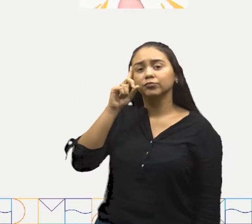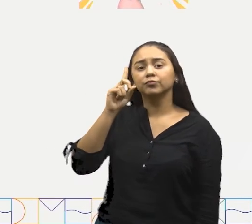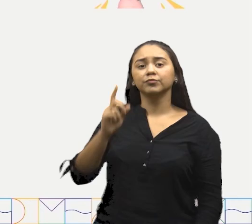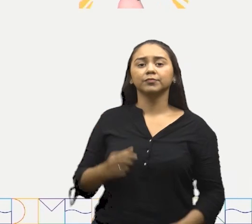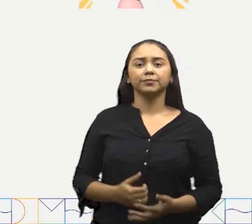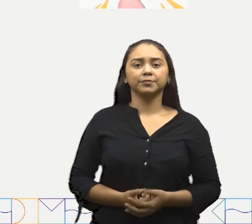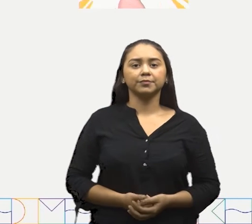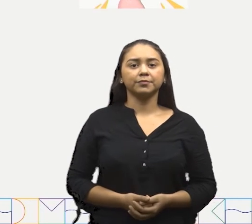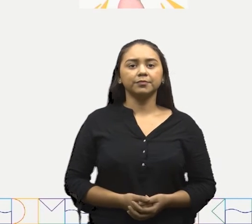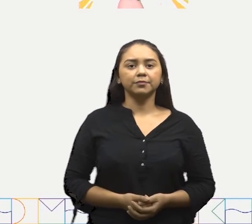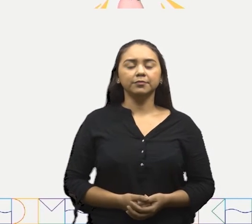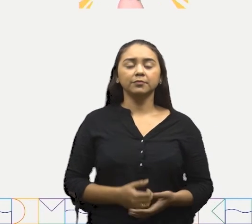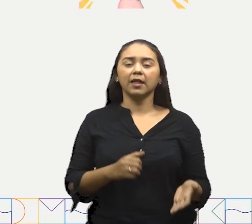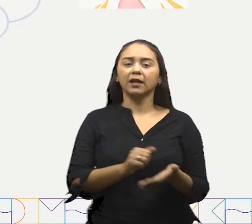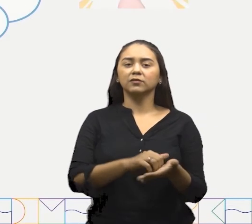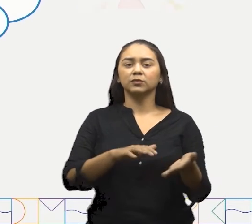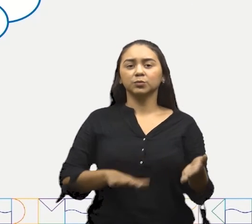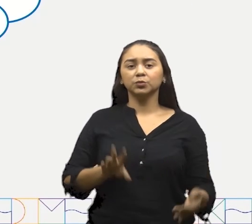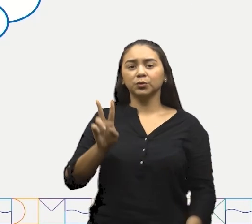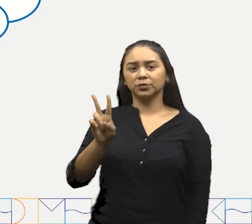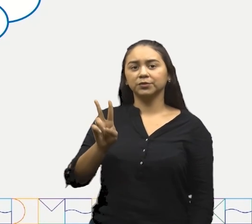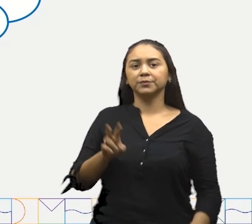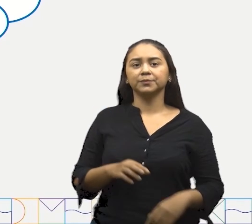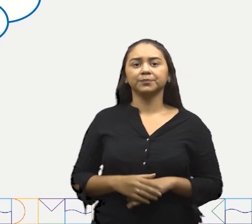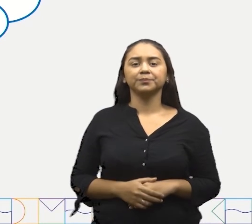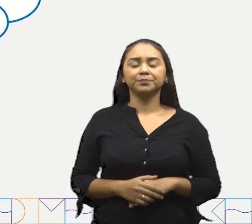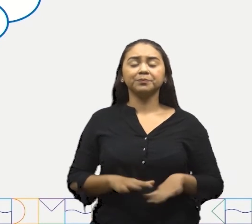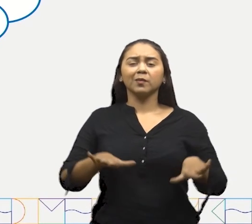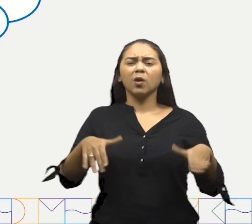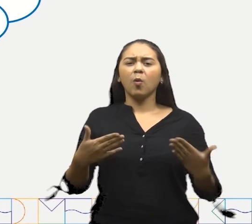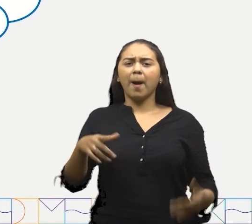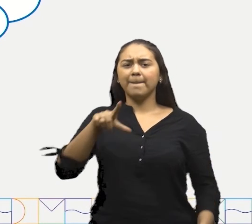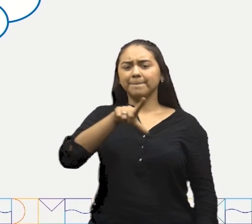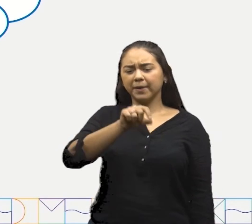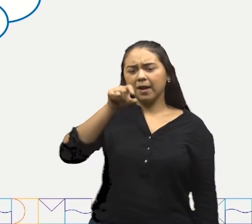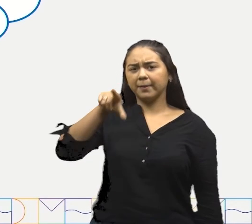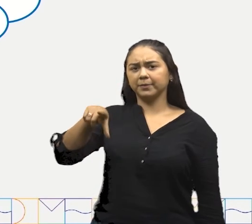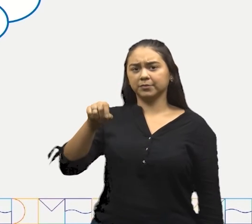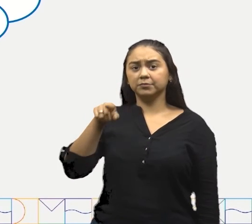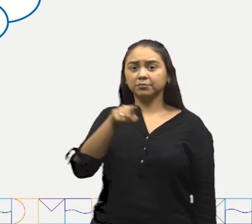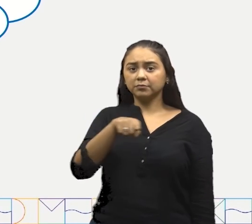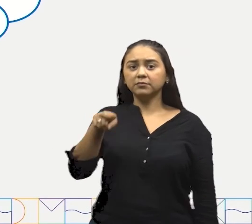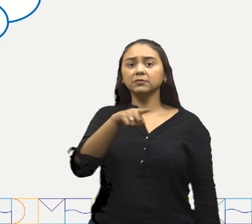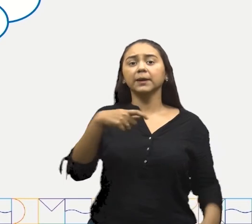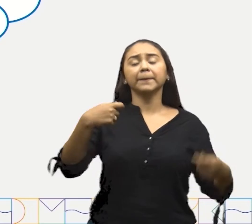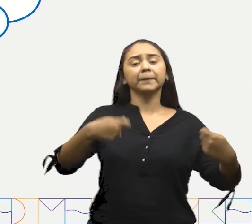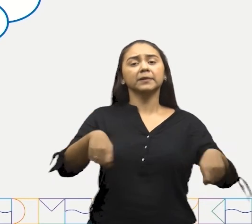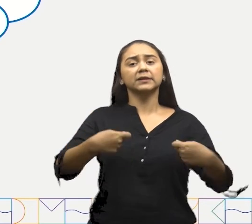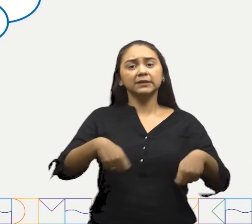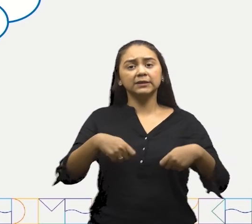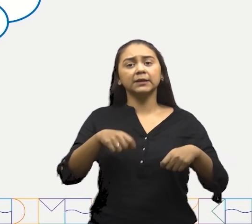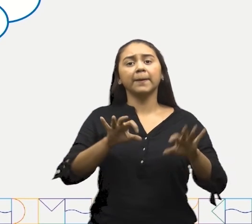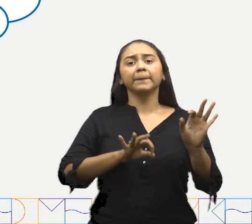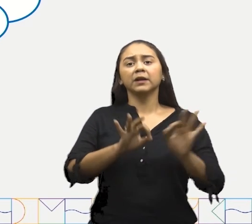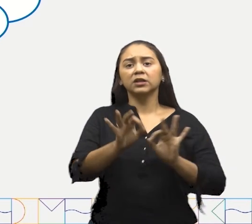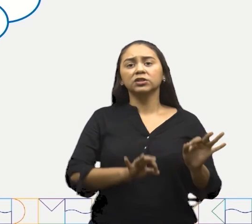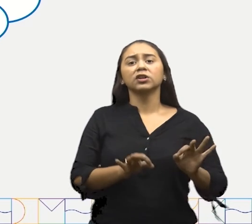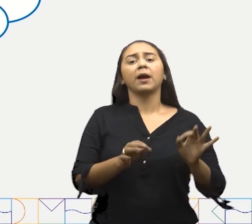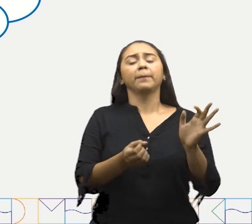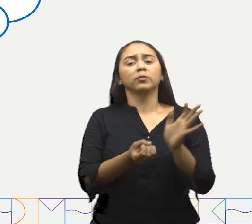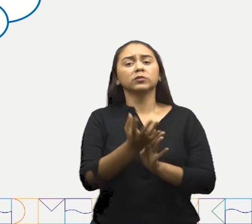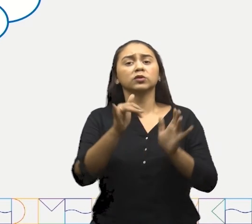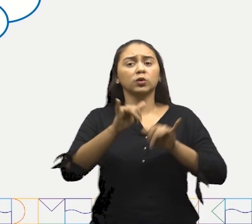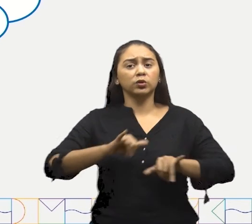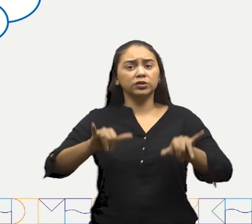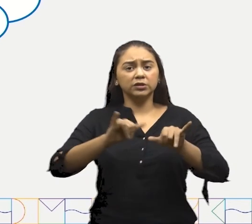atual ou do cotidiano. Atividade número 2. Qual das opções abaixo é necessária para planejar